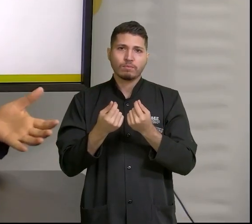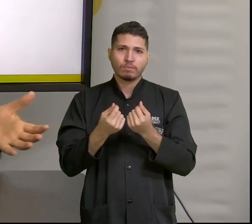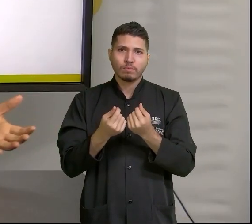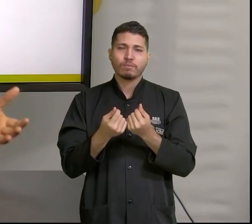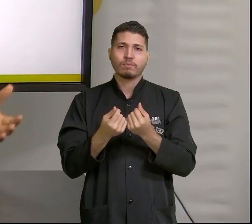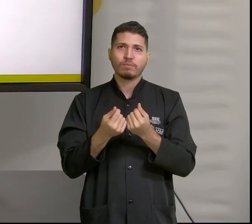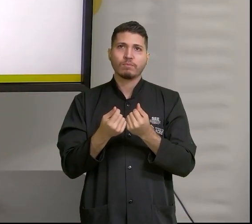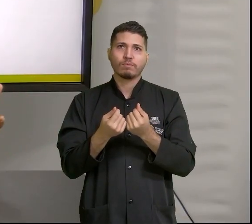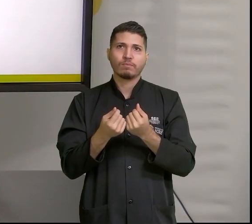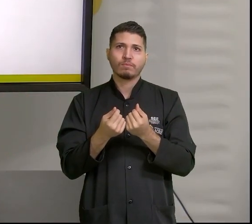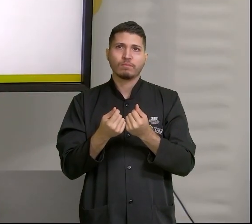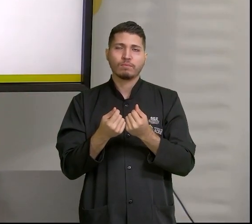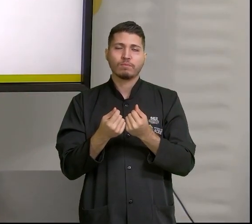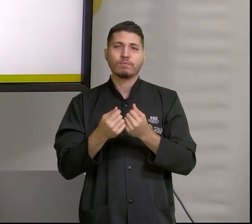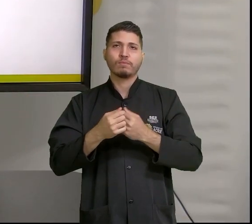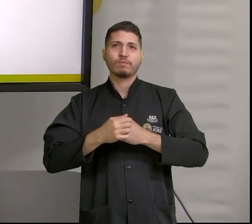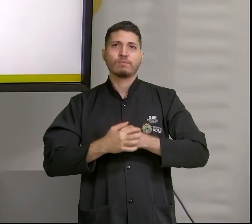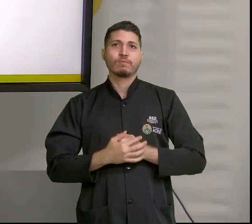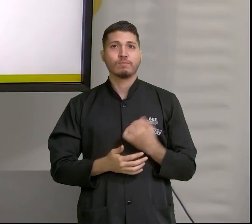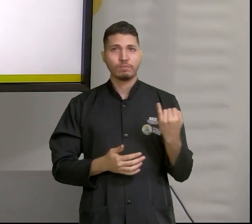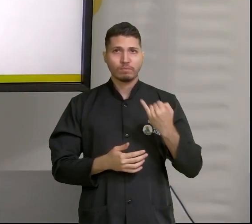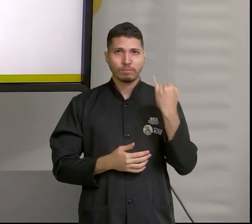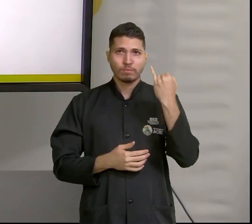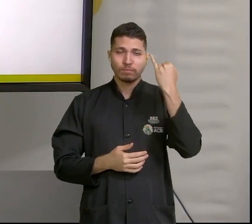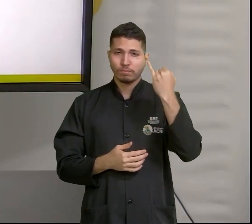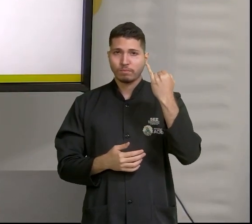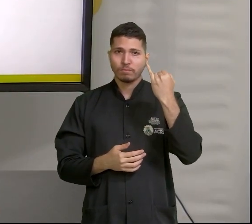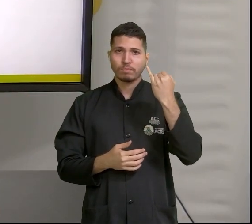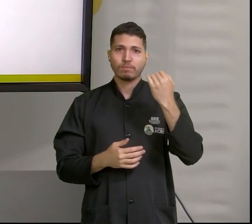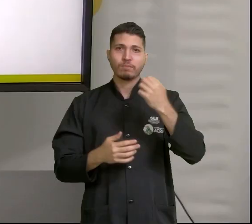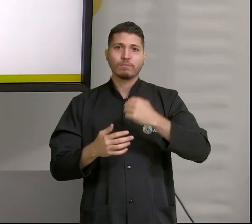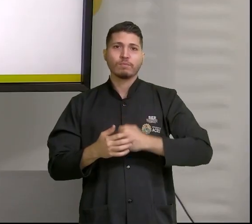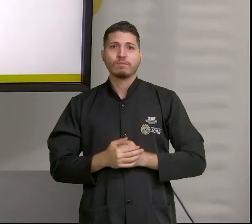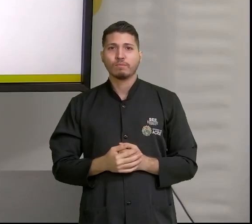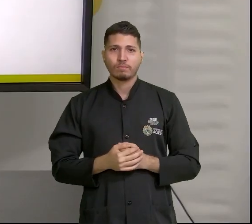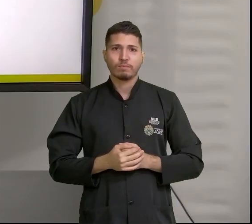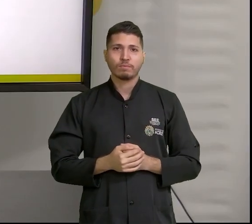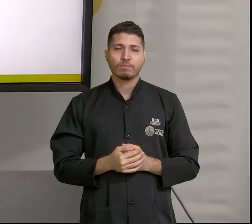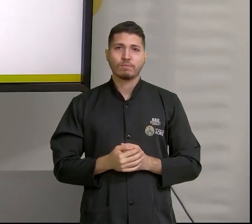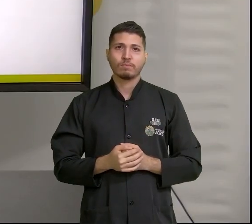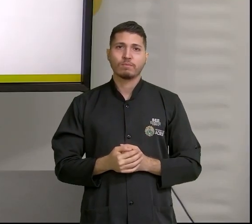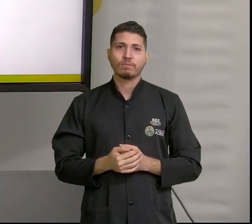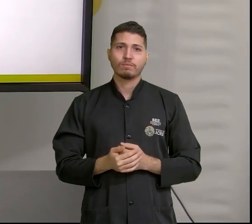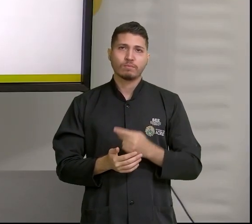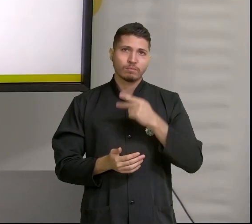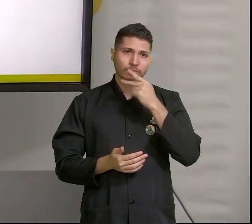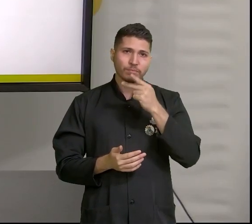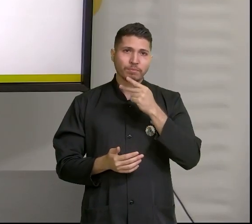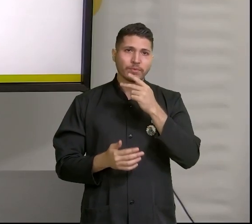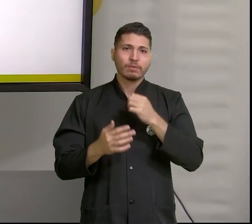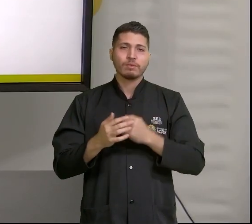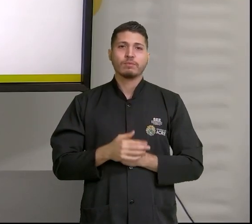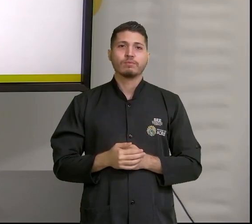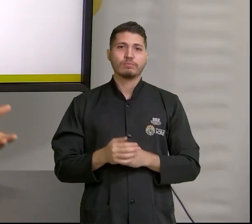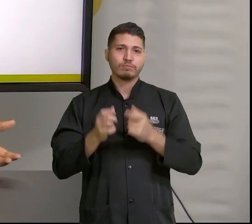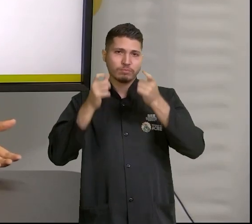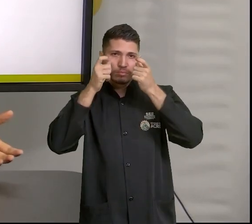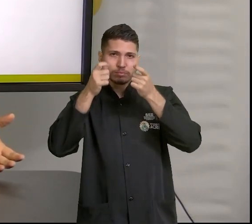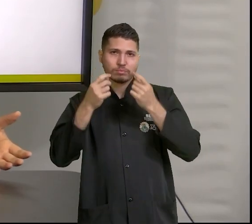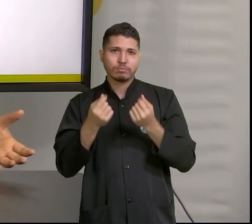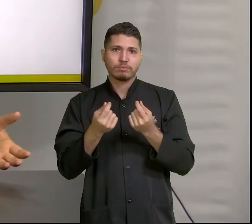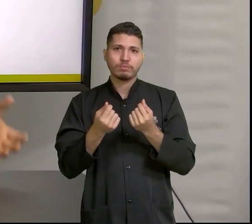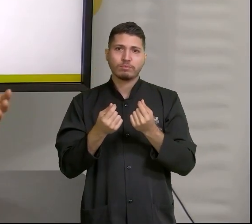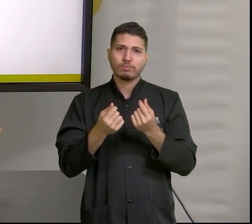aqui que a gente não pode deixar de fora, olha só, interesse econômico acima da preservação. Esse é um